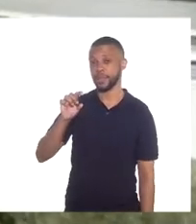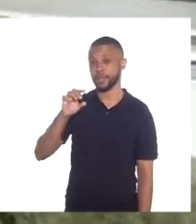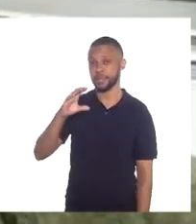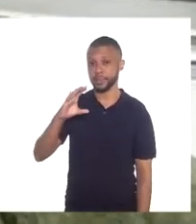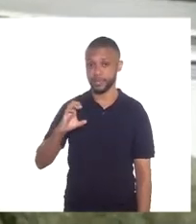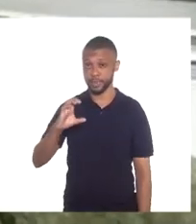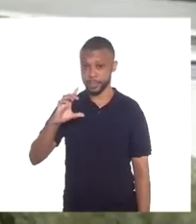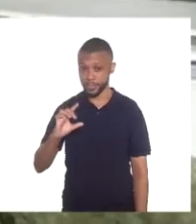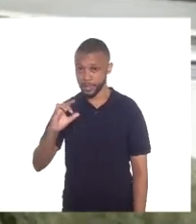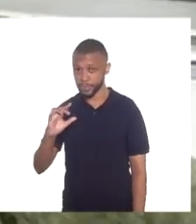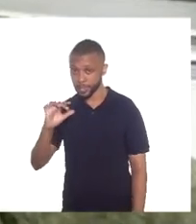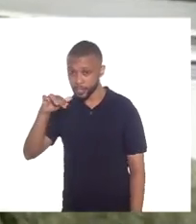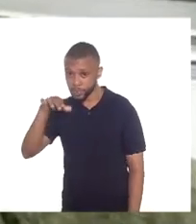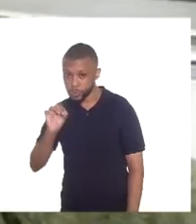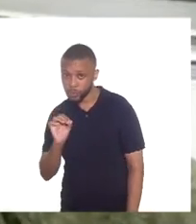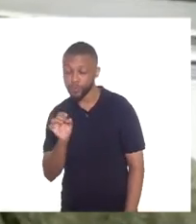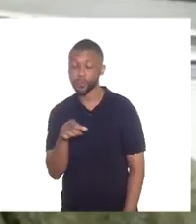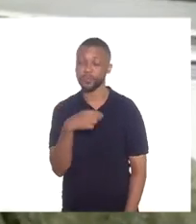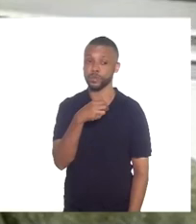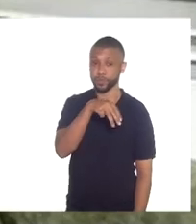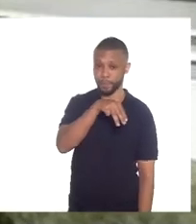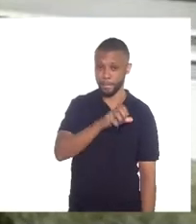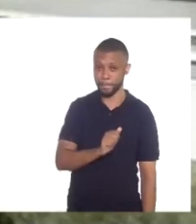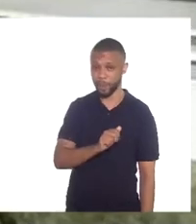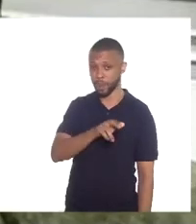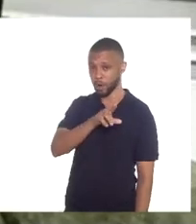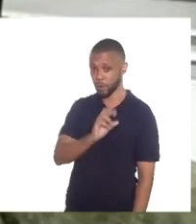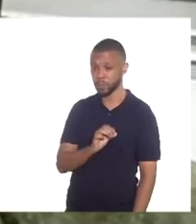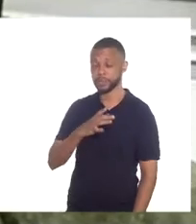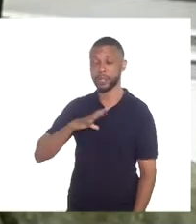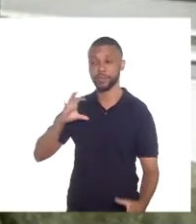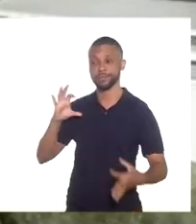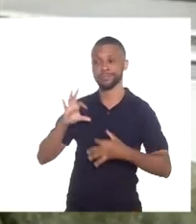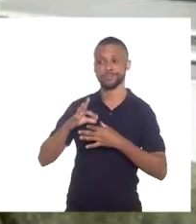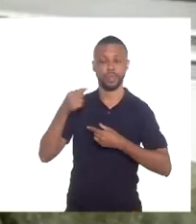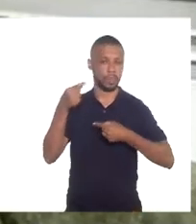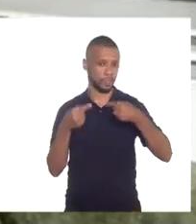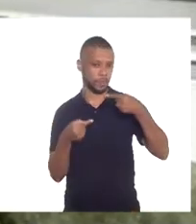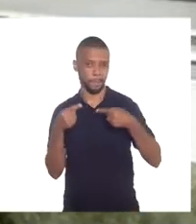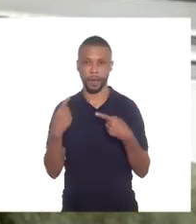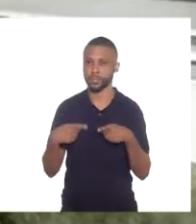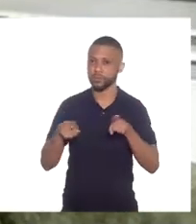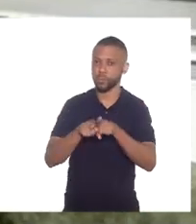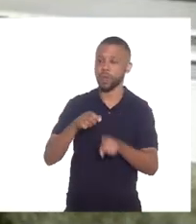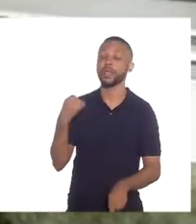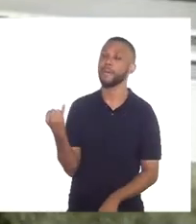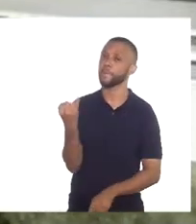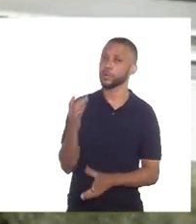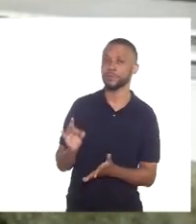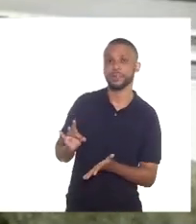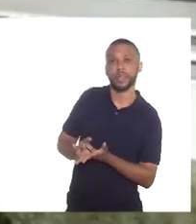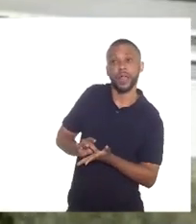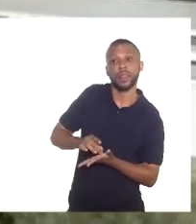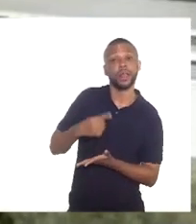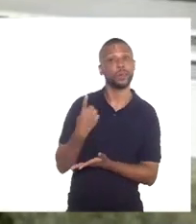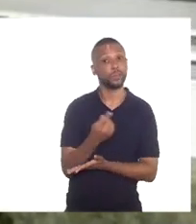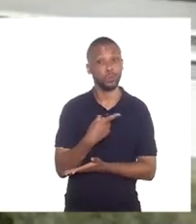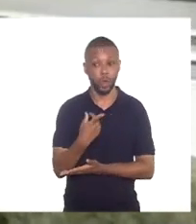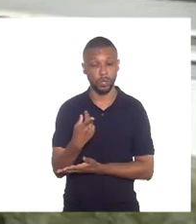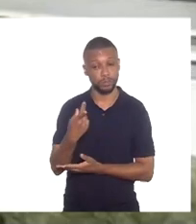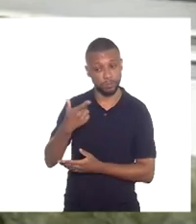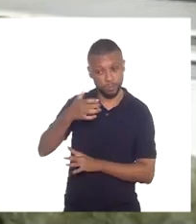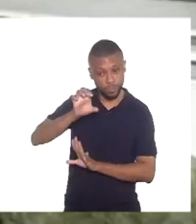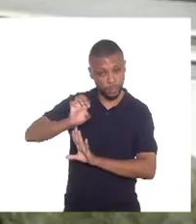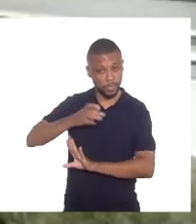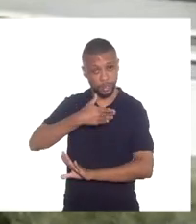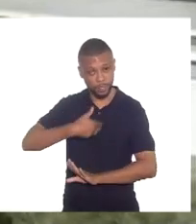Osório, de participar desse debate que realmente é importantíssimo para o nosso estado. Queria